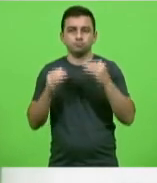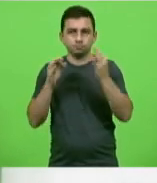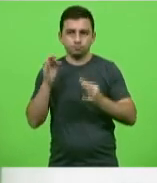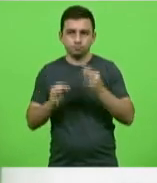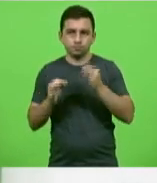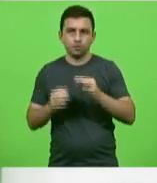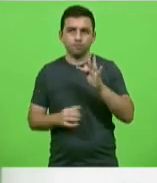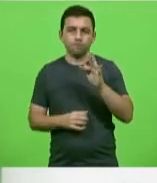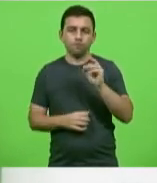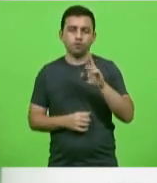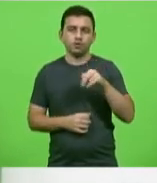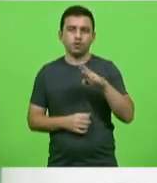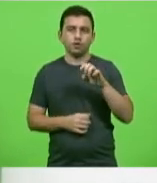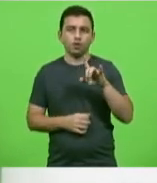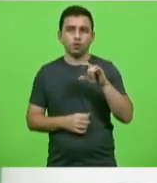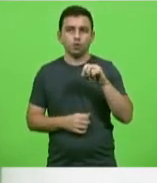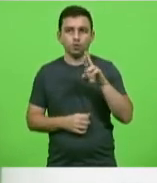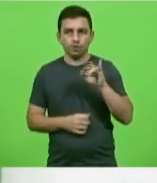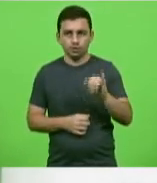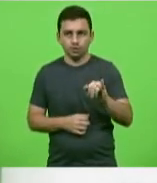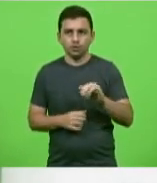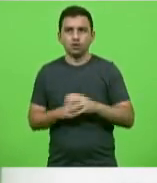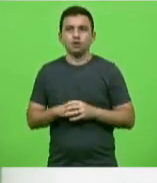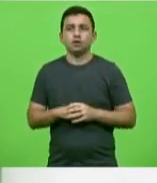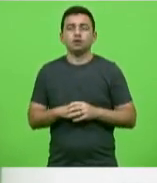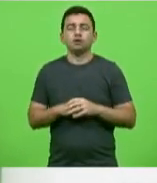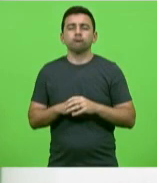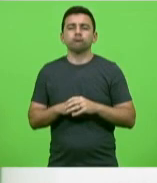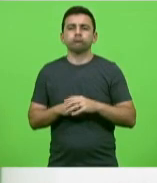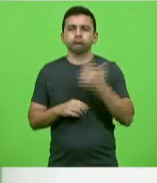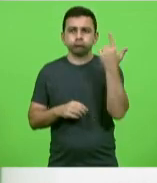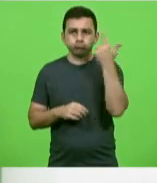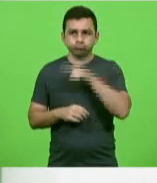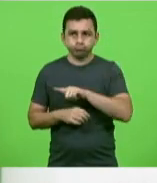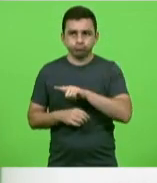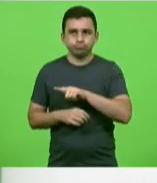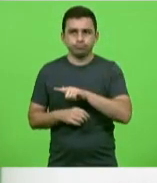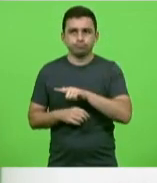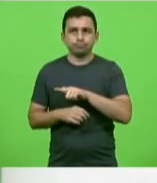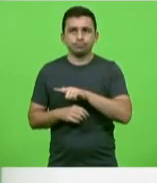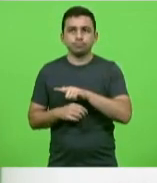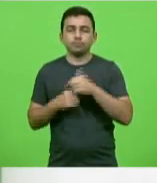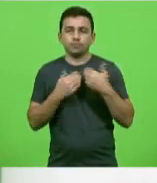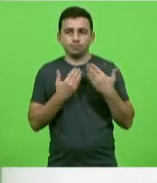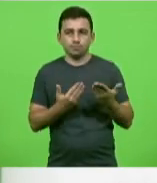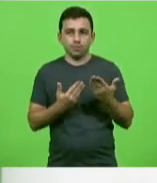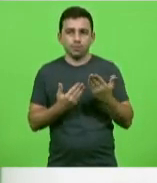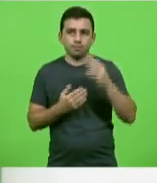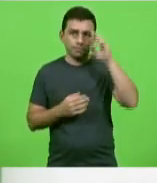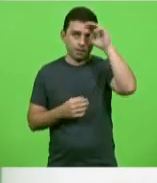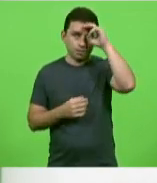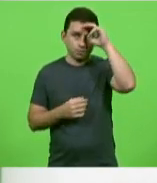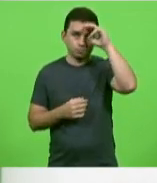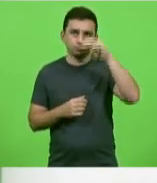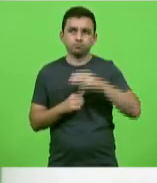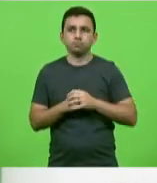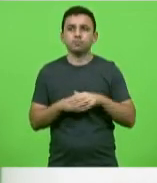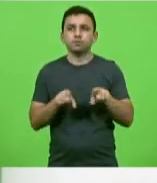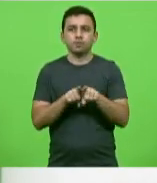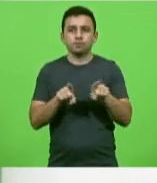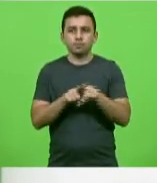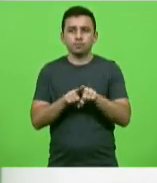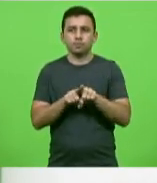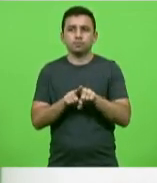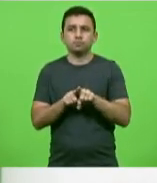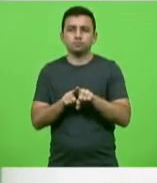desembargador Forneroli. Ficaram vencidos o excelentíssimo deputado Marcos Vieira,